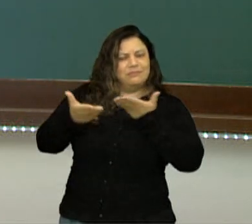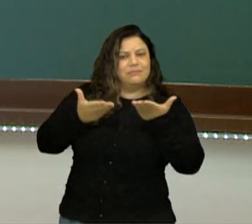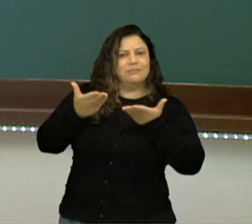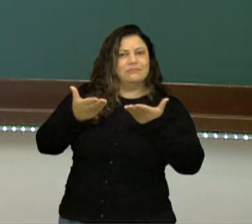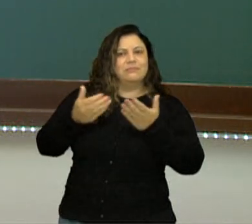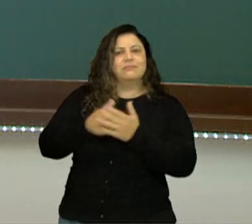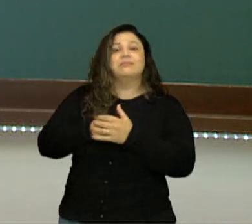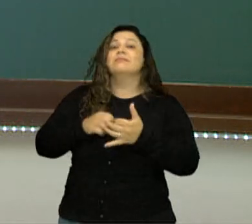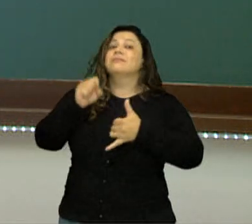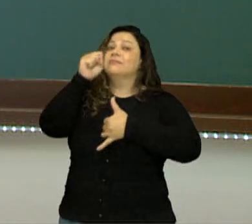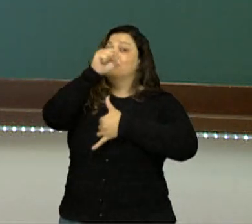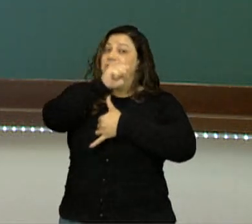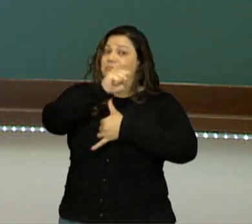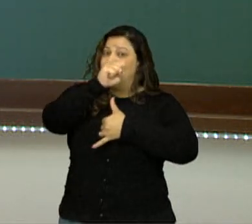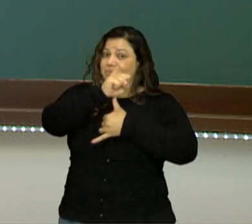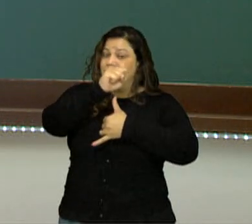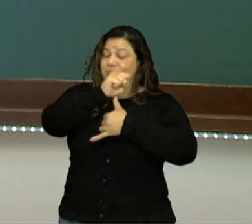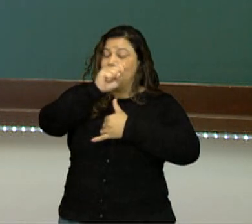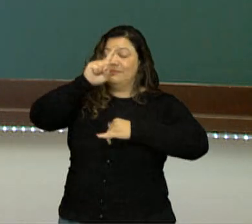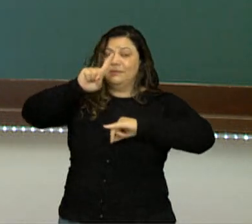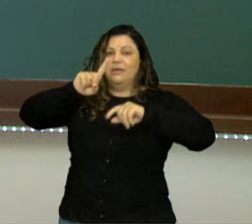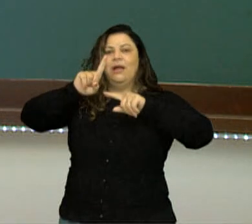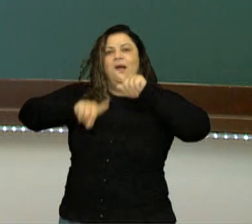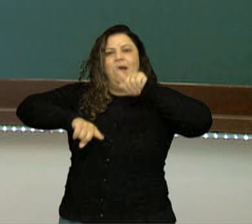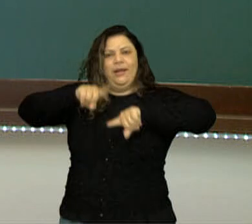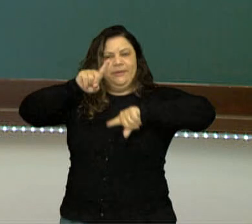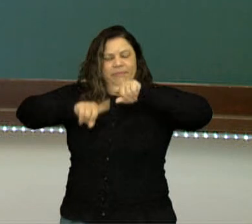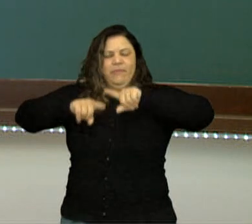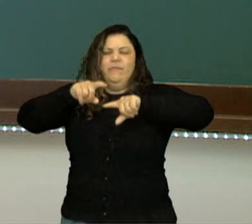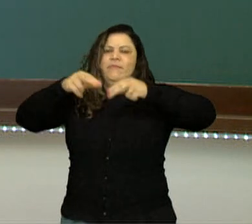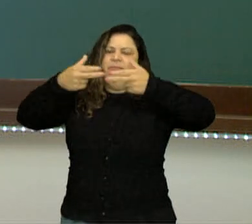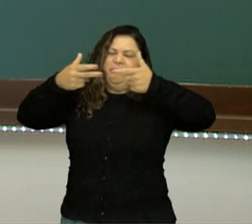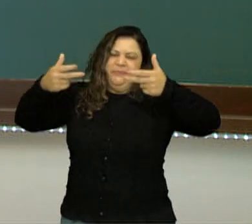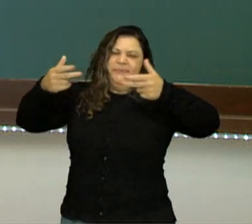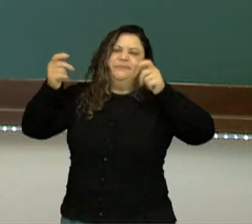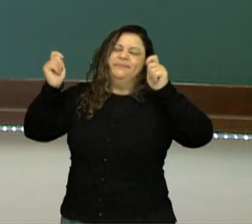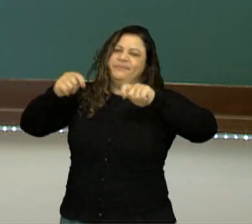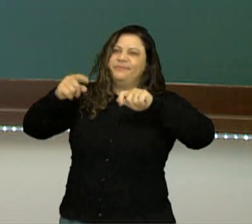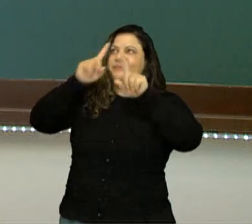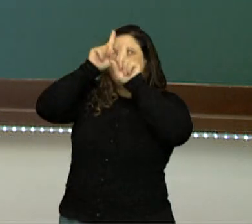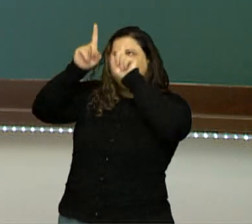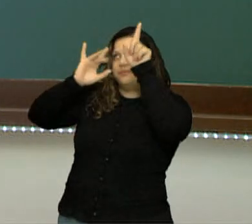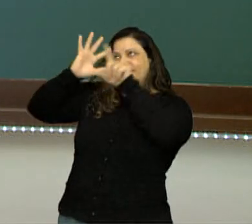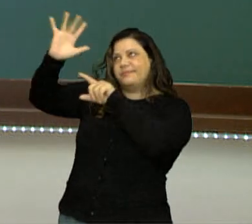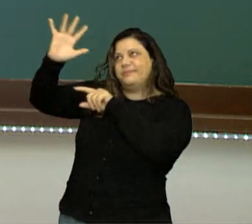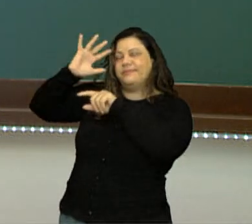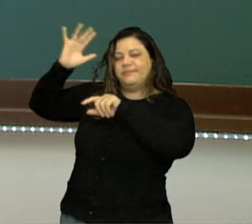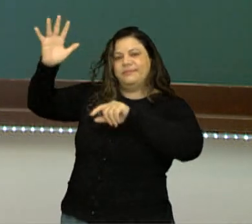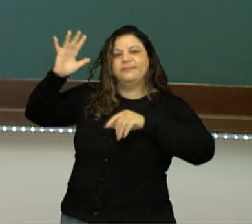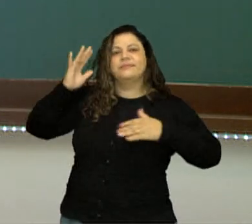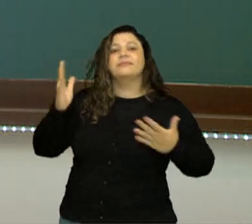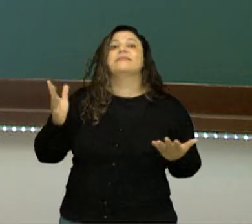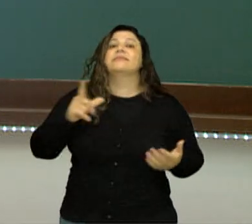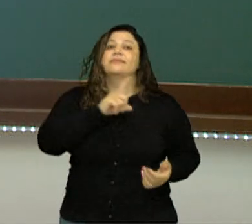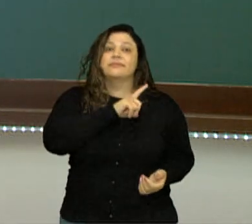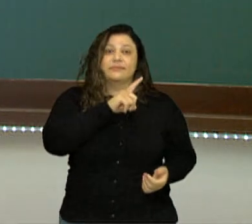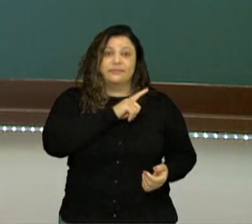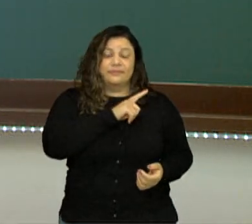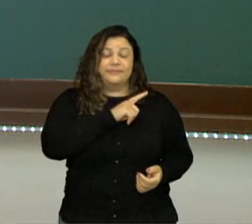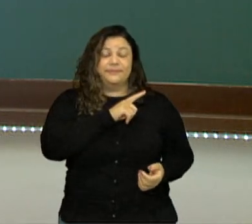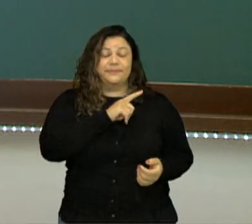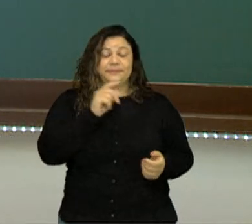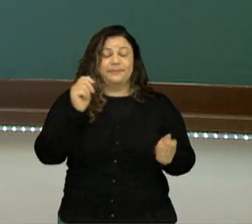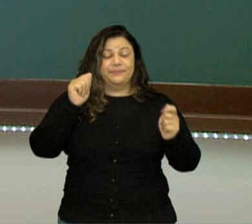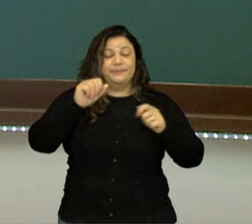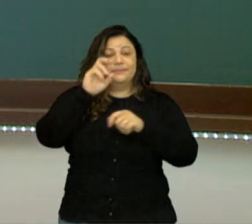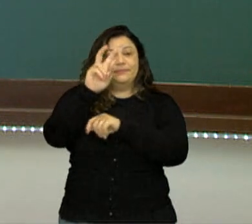e objeto ao mesmo tempo, né? Ele faz a ideia da reflexão ali. Então, nós temos a voz reflexiva